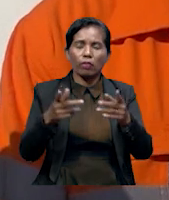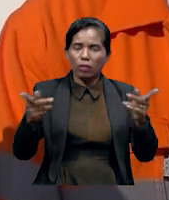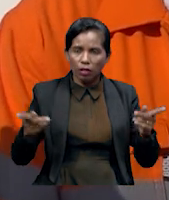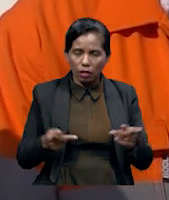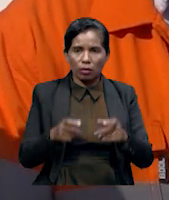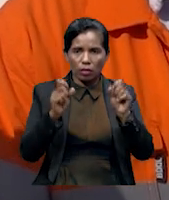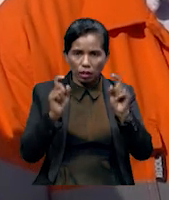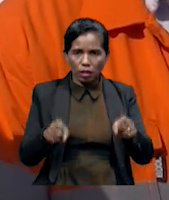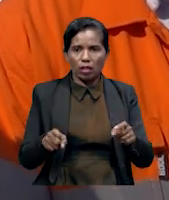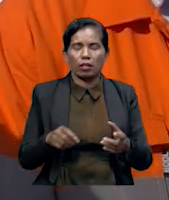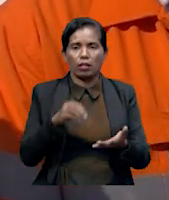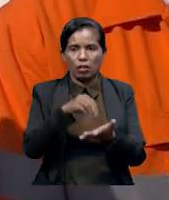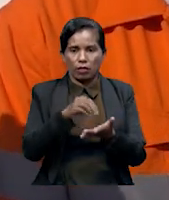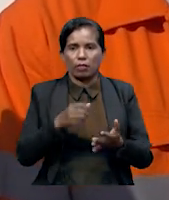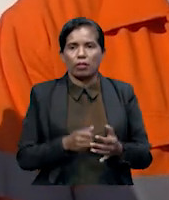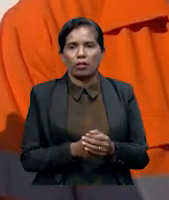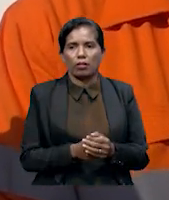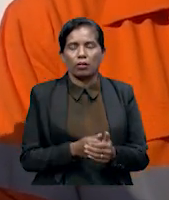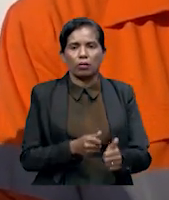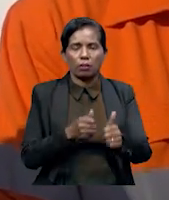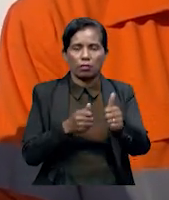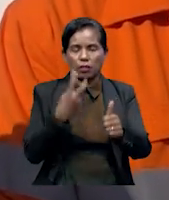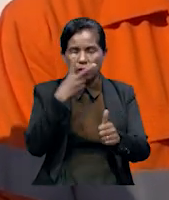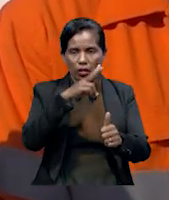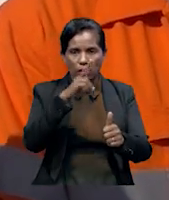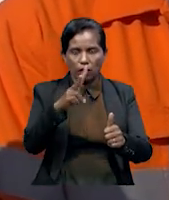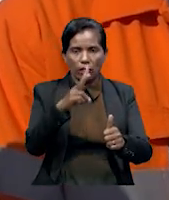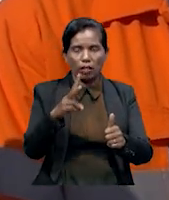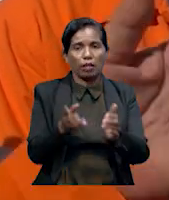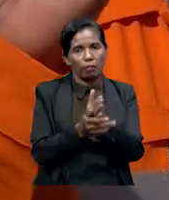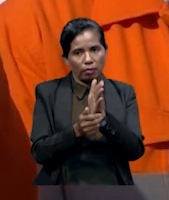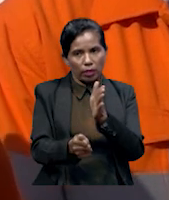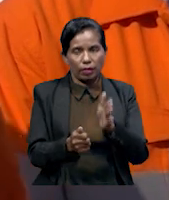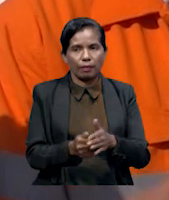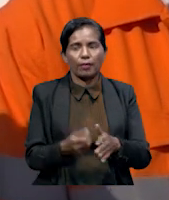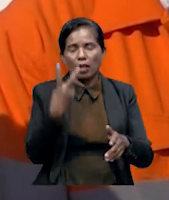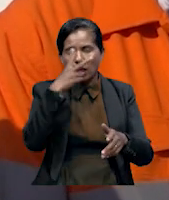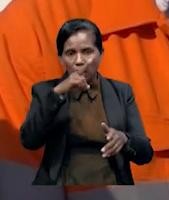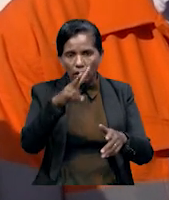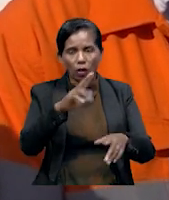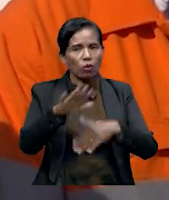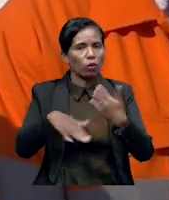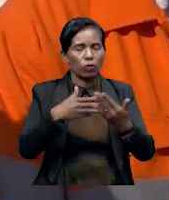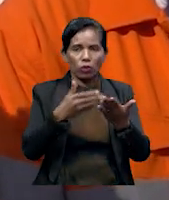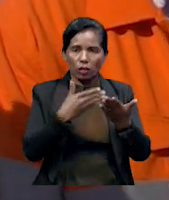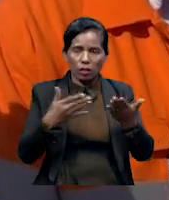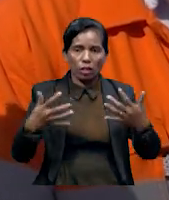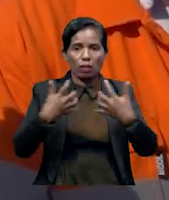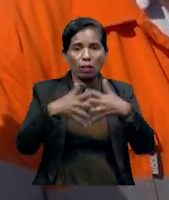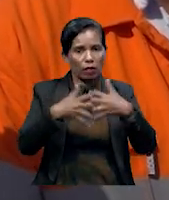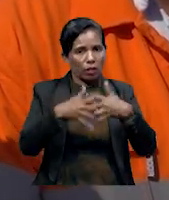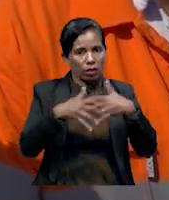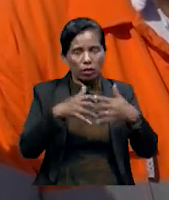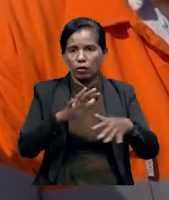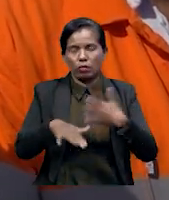que condensa para líquido ali hoje máquina está em outro que